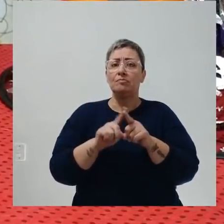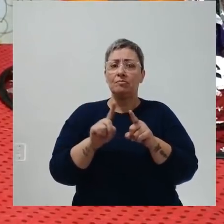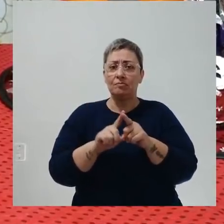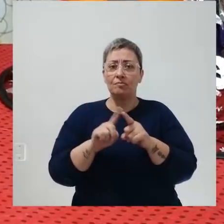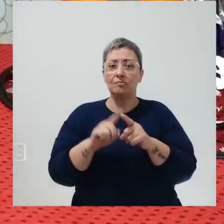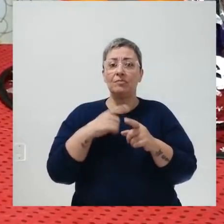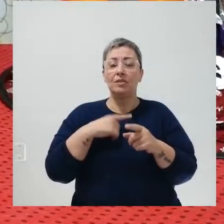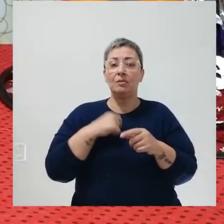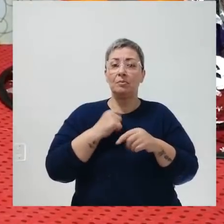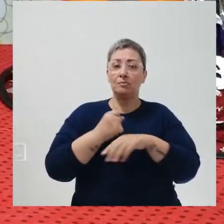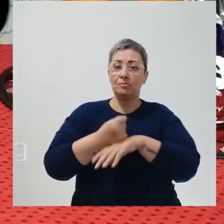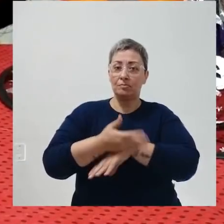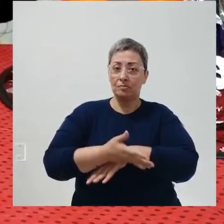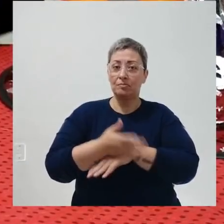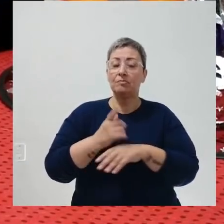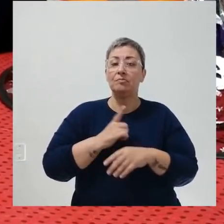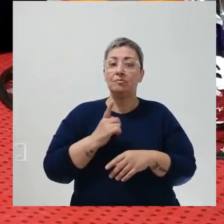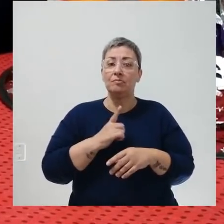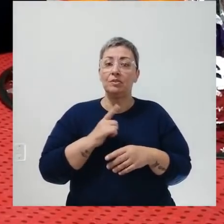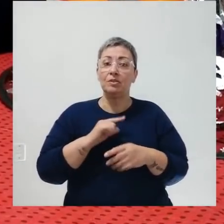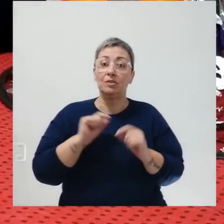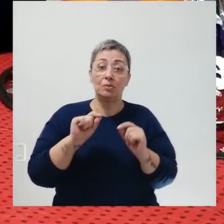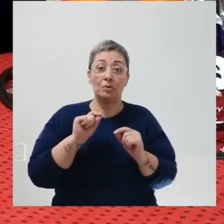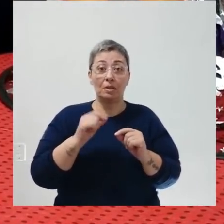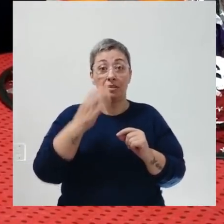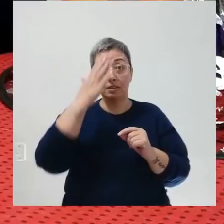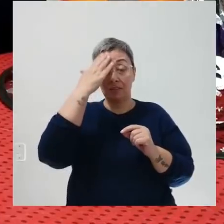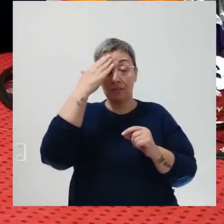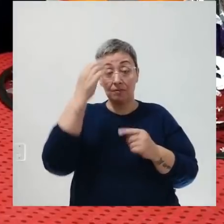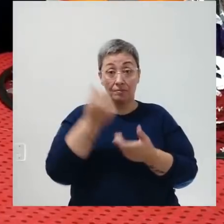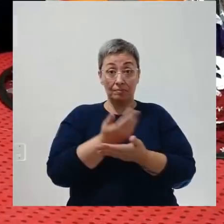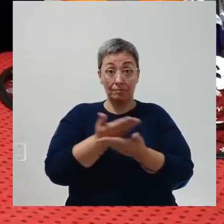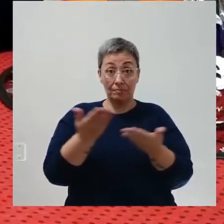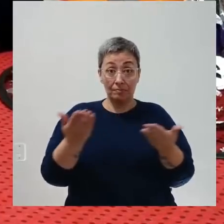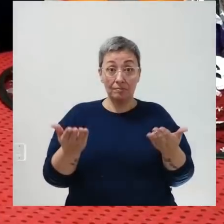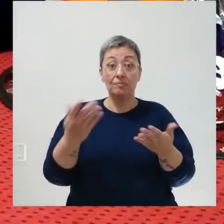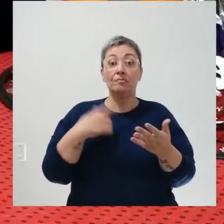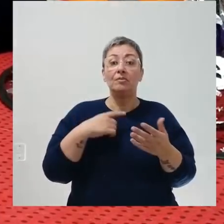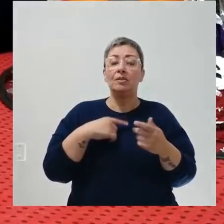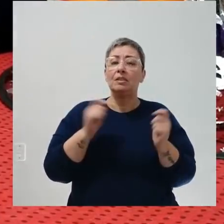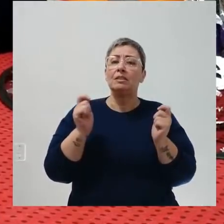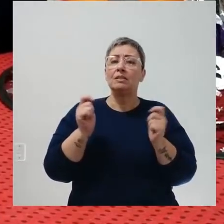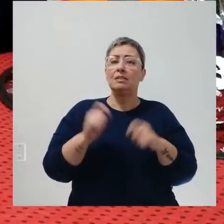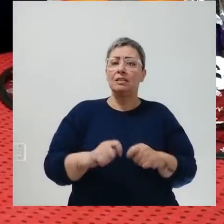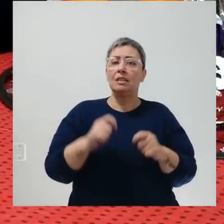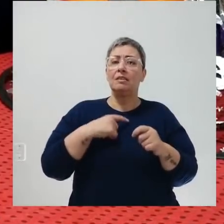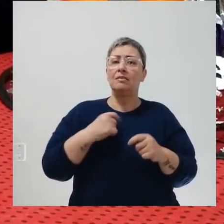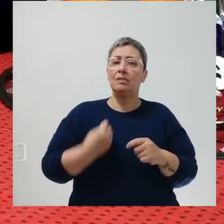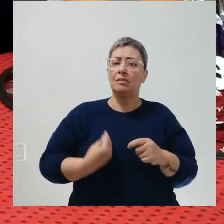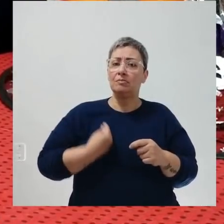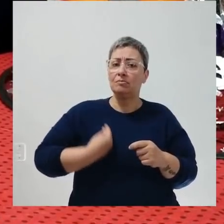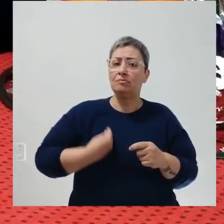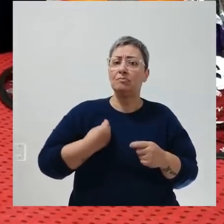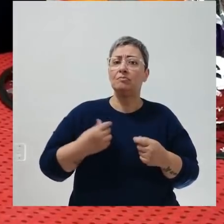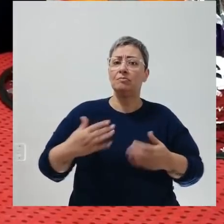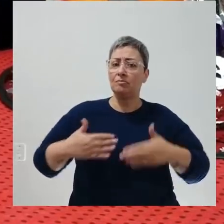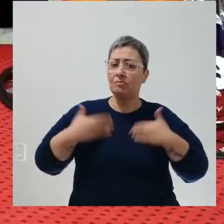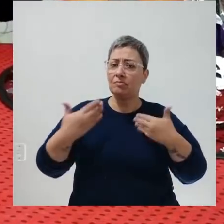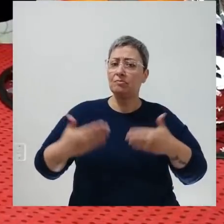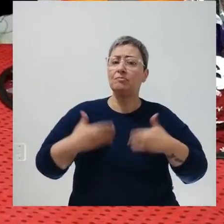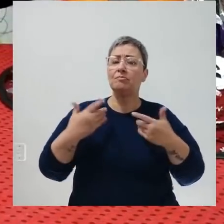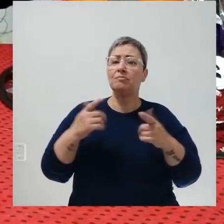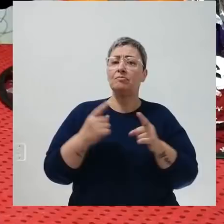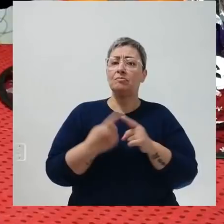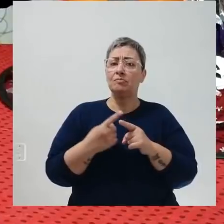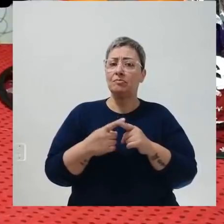também muita esperança. E sabe o que eu diria para você? Que você deve sim manter a sua alegria,